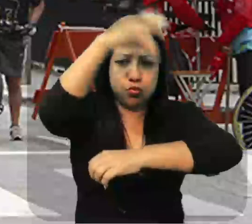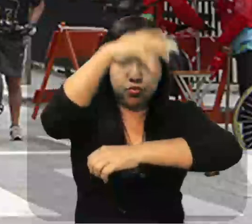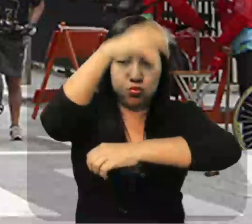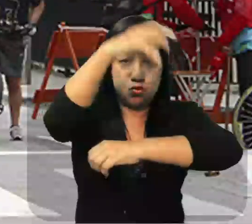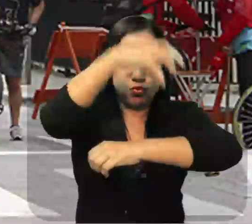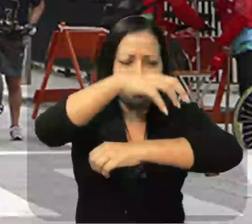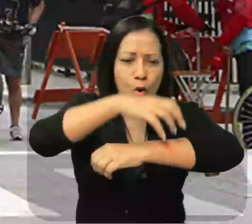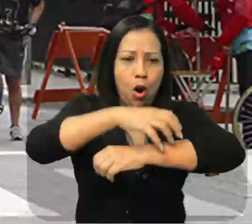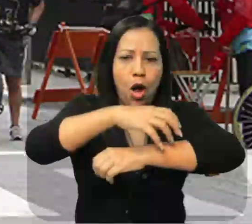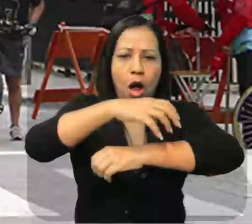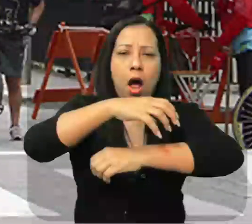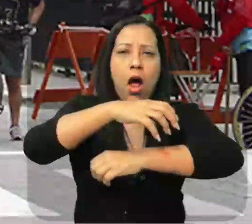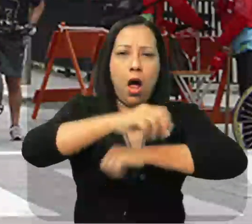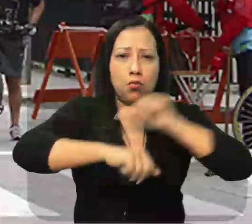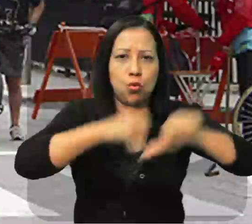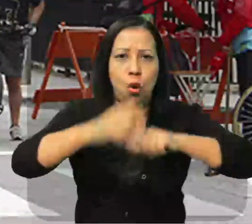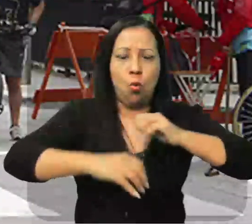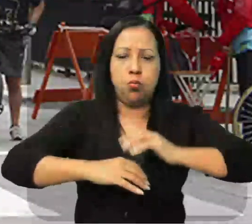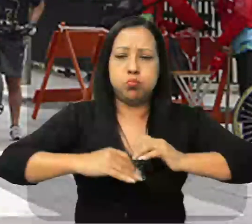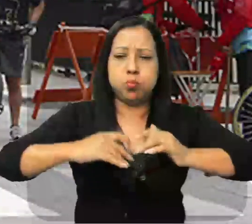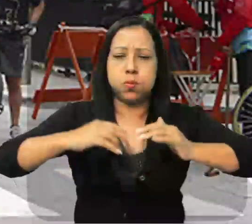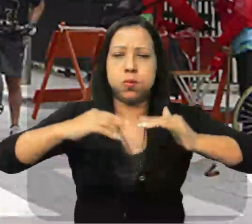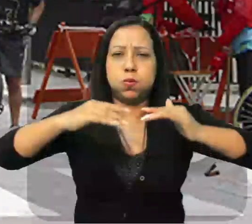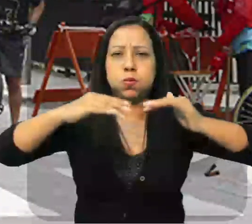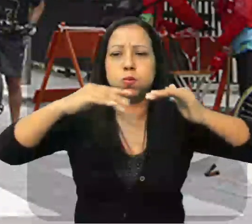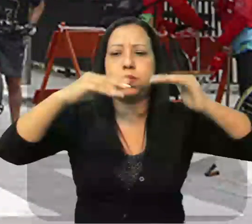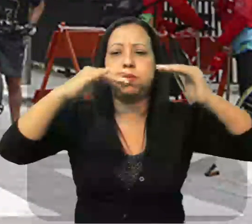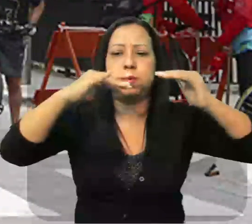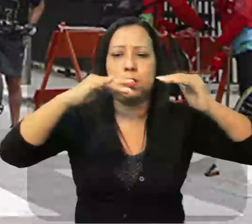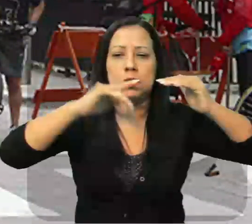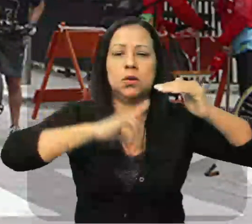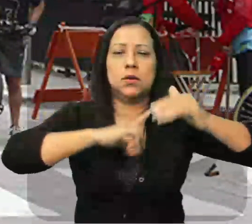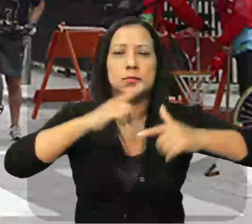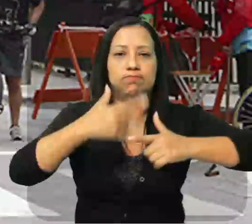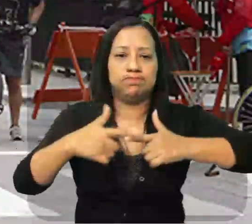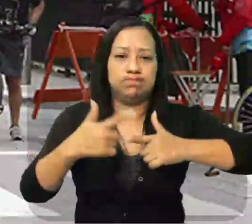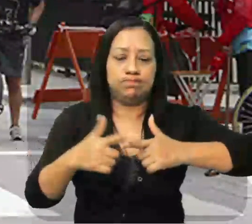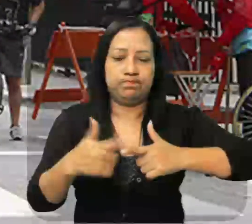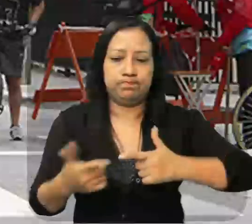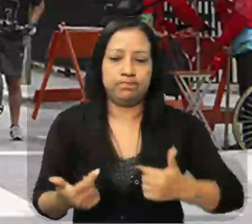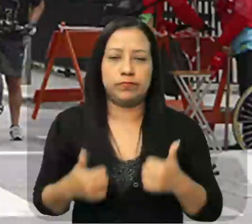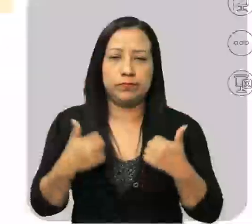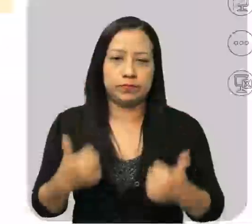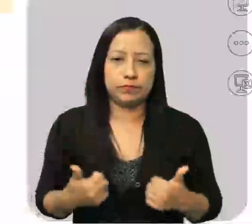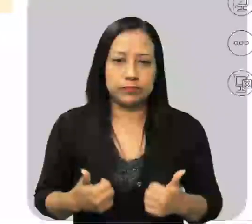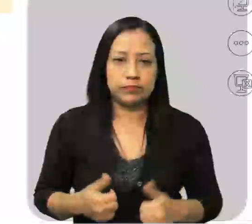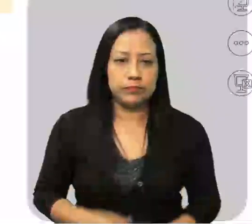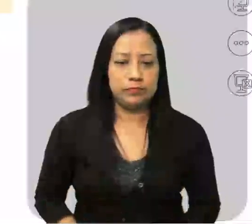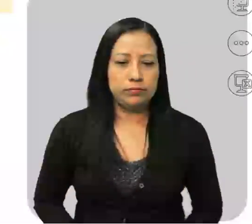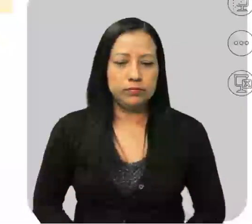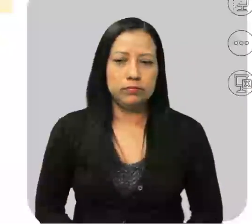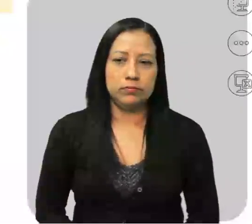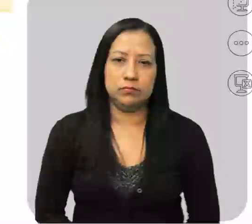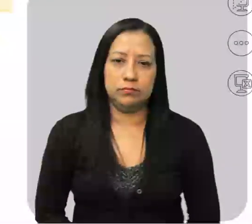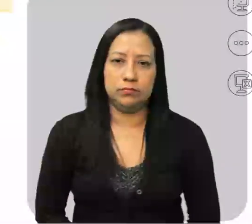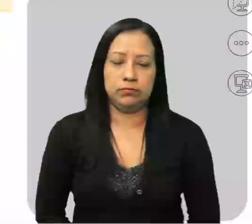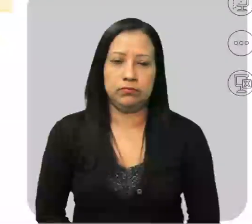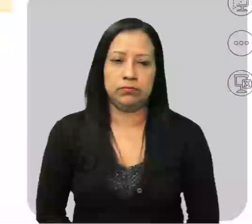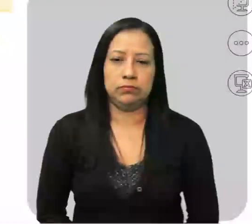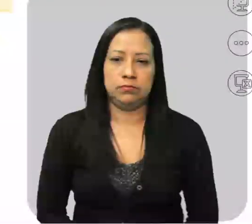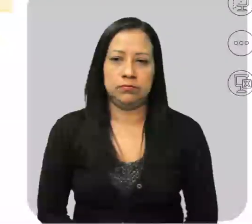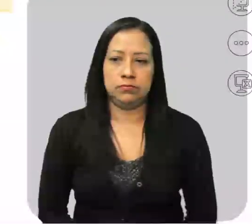como escoar uma grande quantidade de chuva que cai nesses lugares. E vai dar problema de